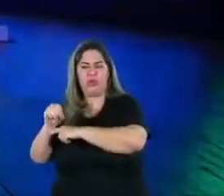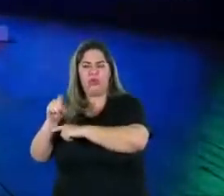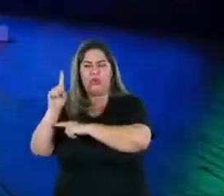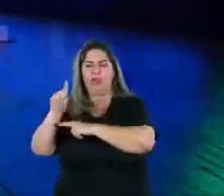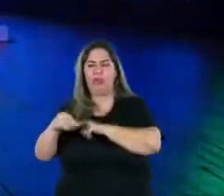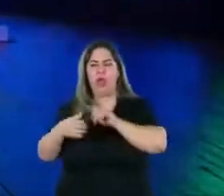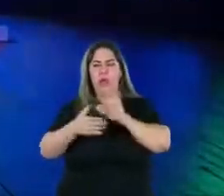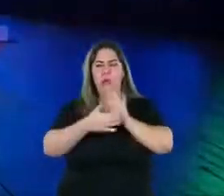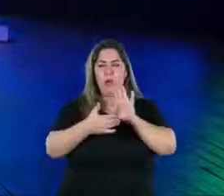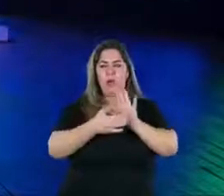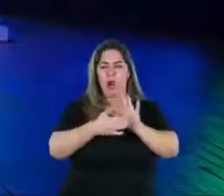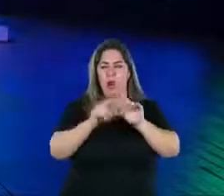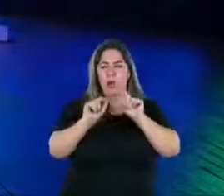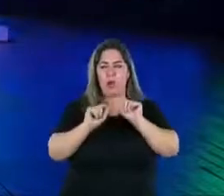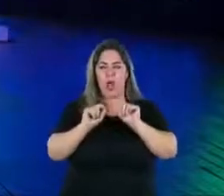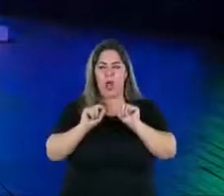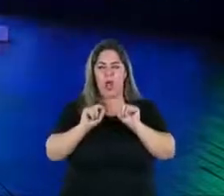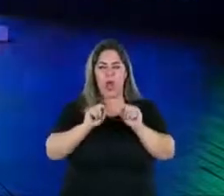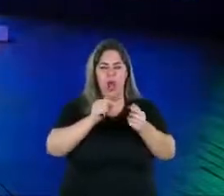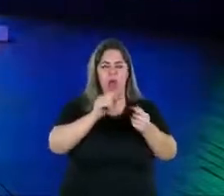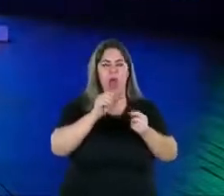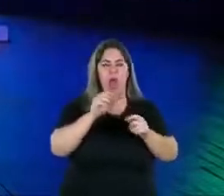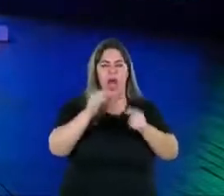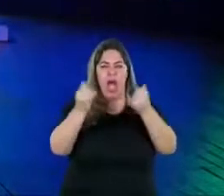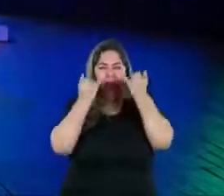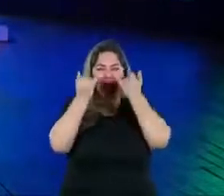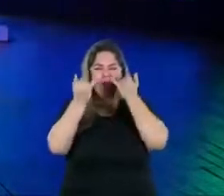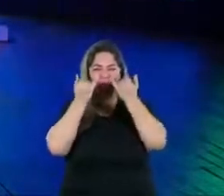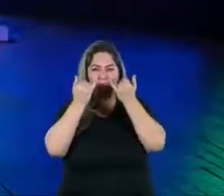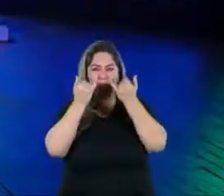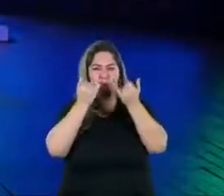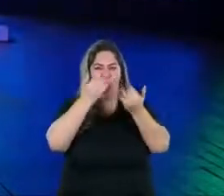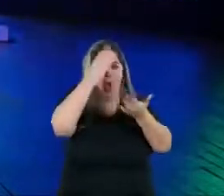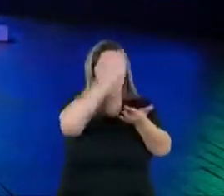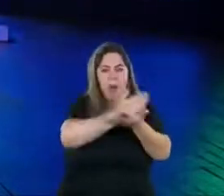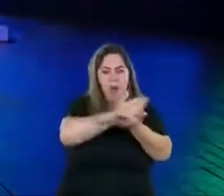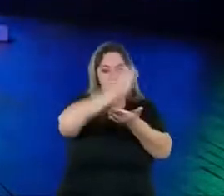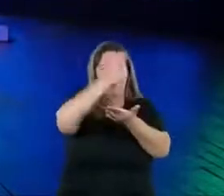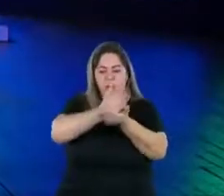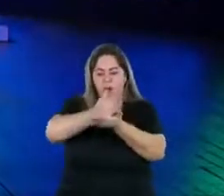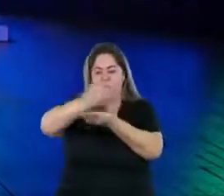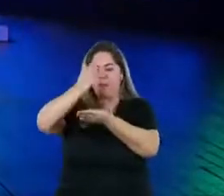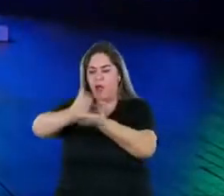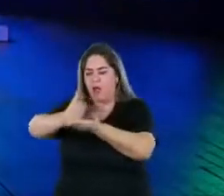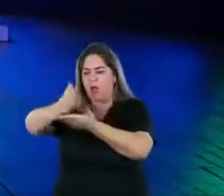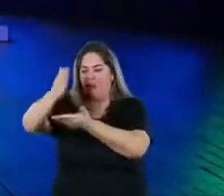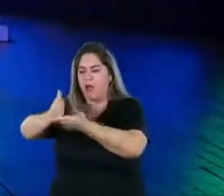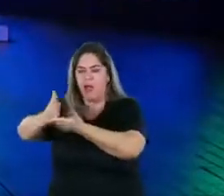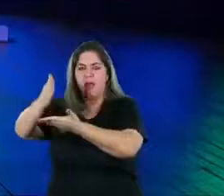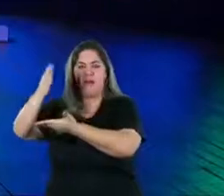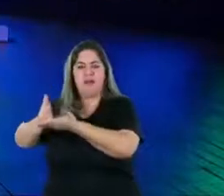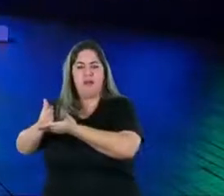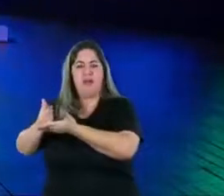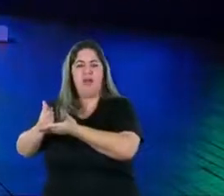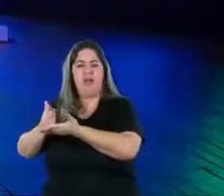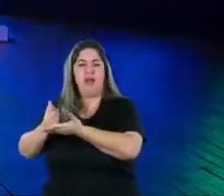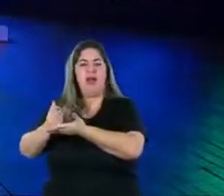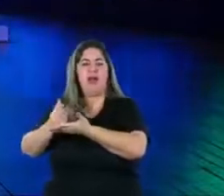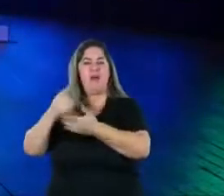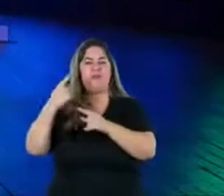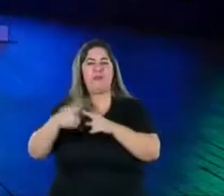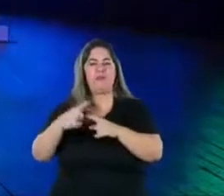que a gente não fragmente as informações, que a gente não vá recortando tanto, até porque com a